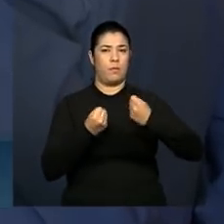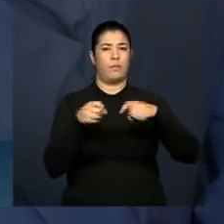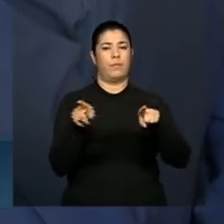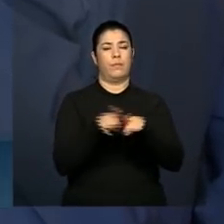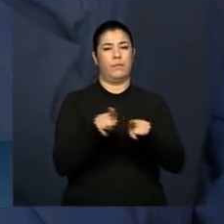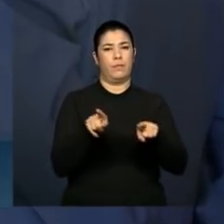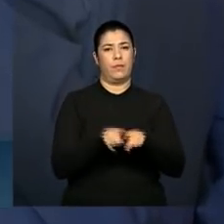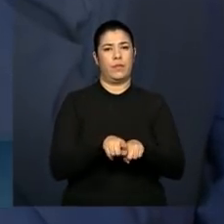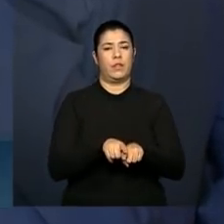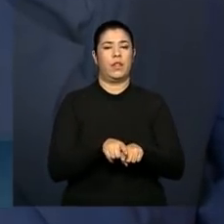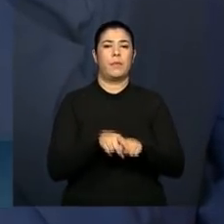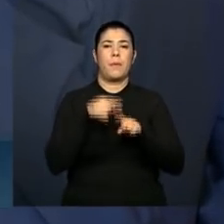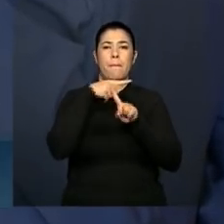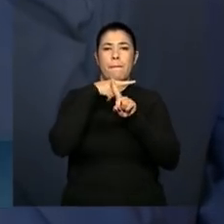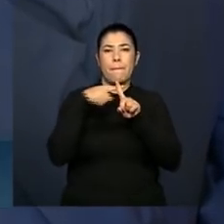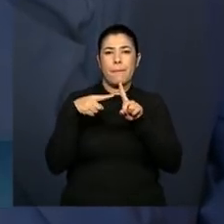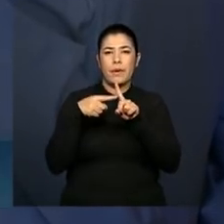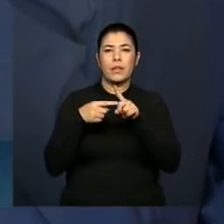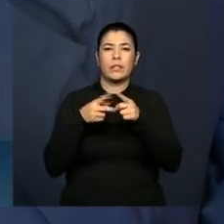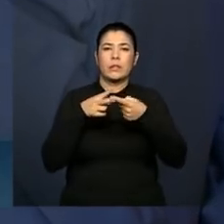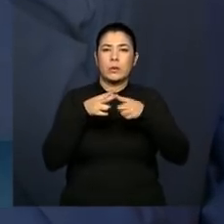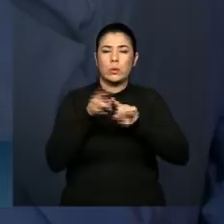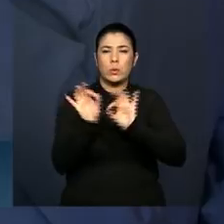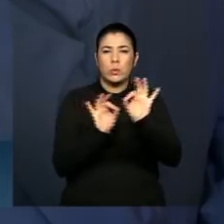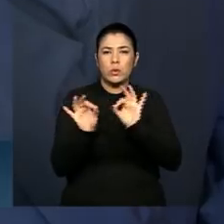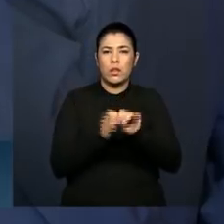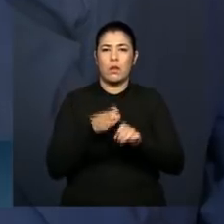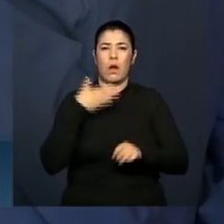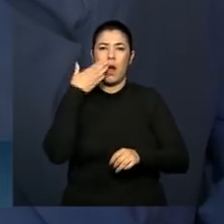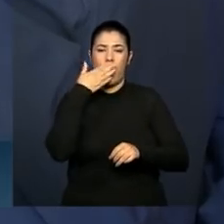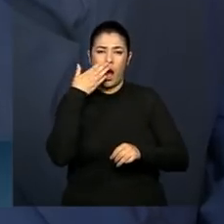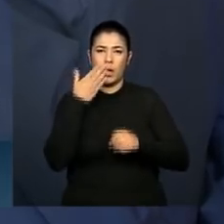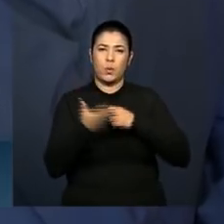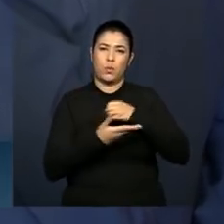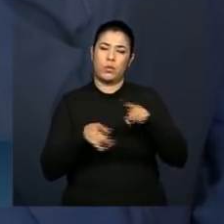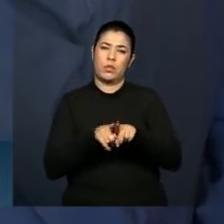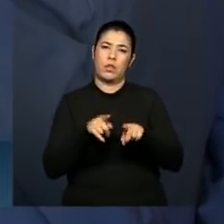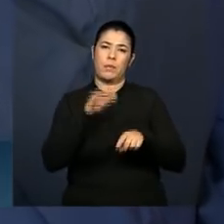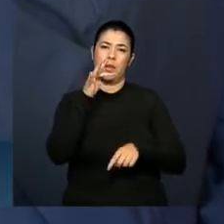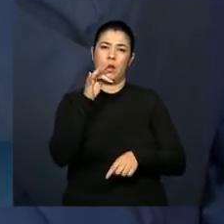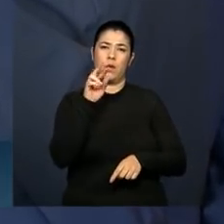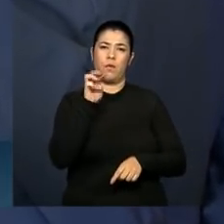os semi-manufaturados, como açúcar bruto e fumo.